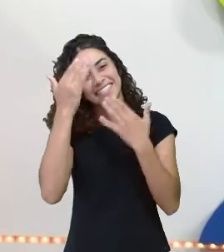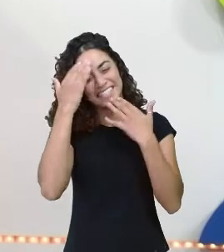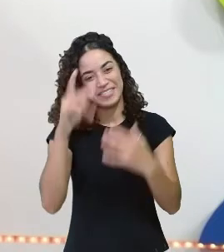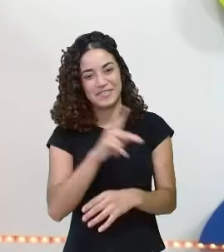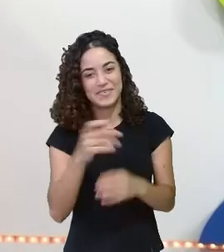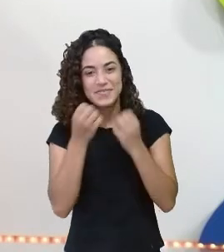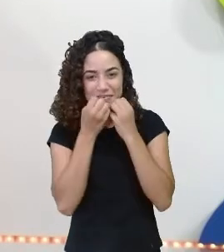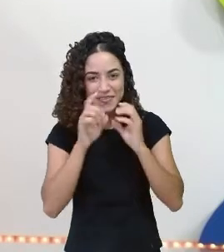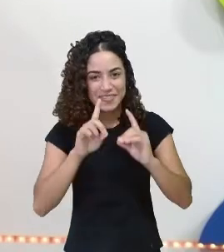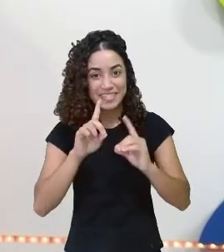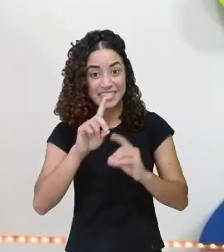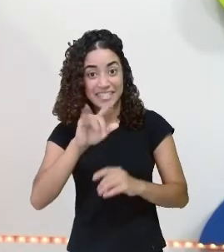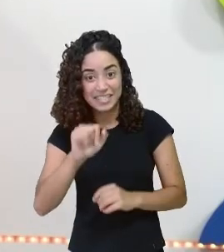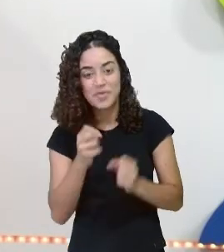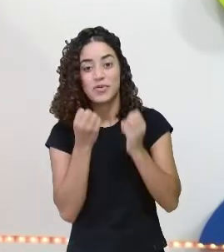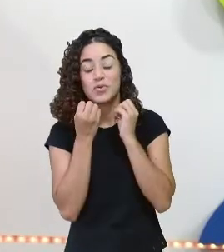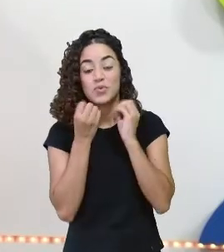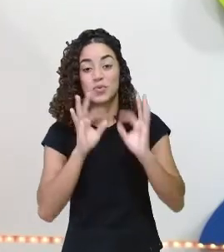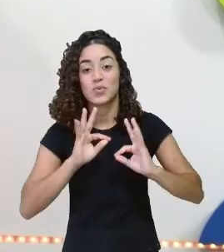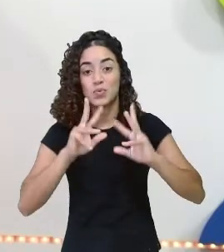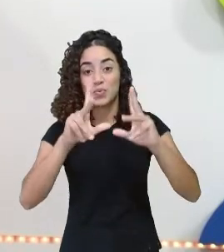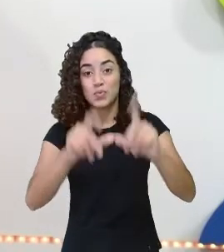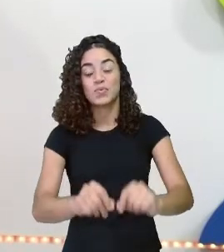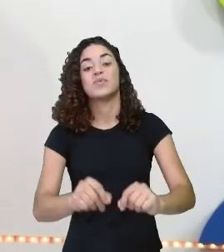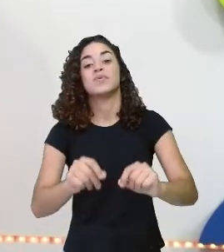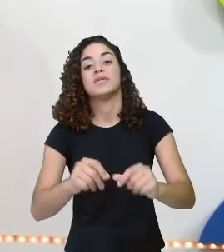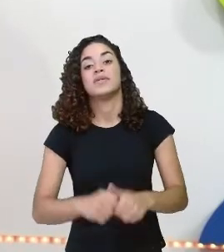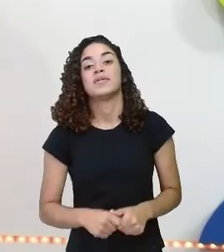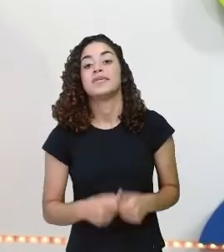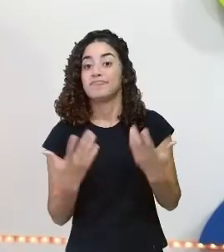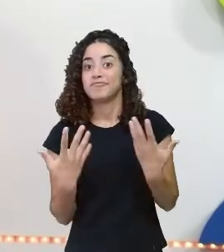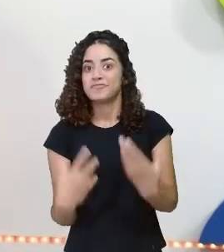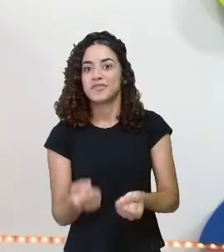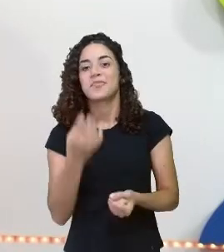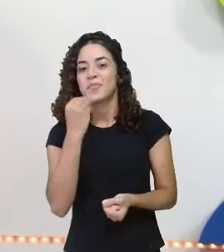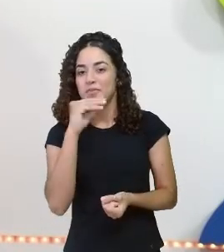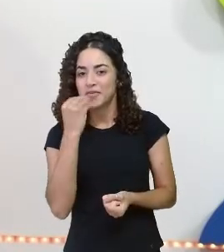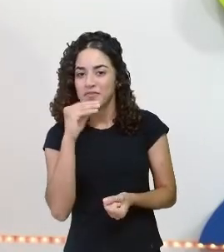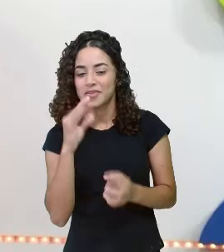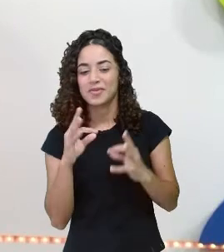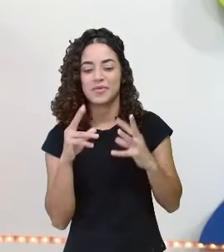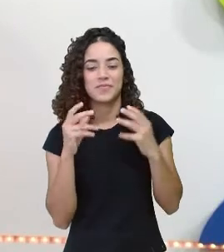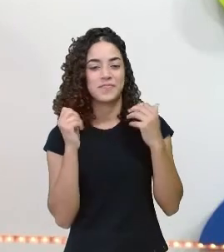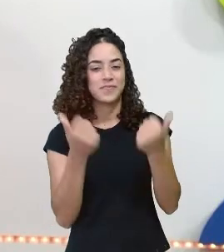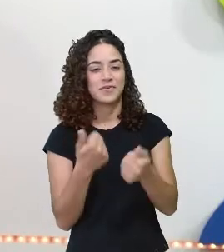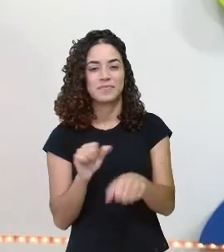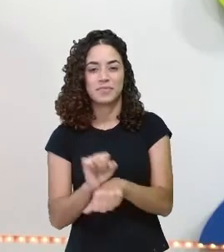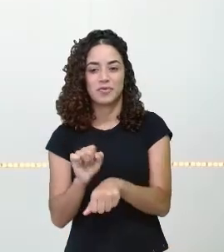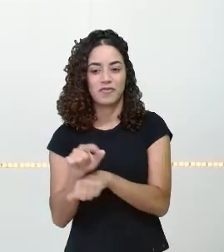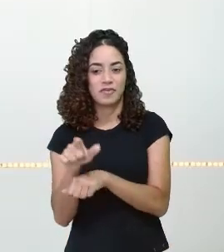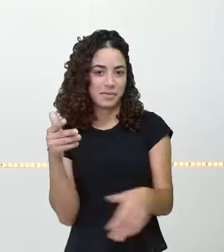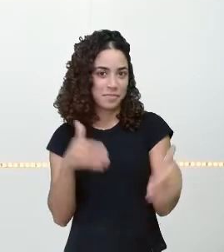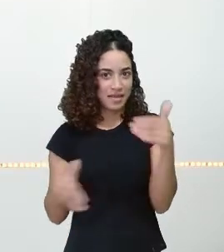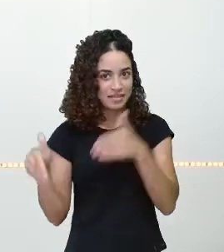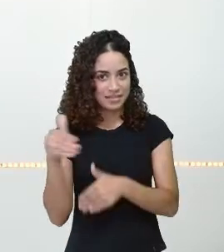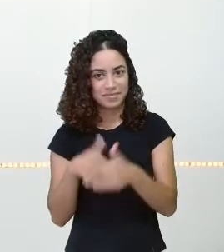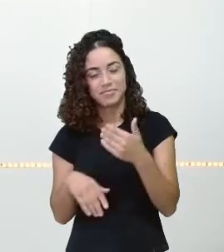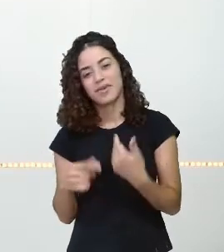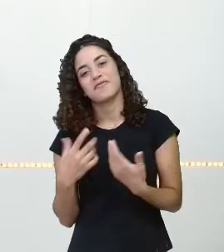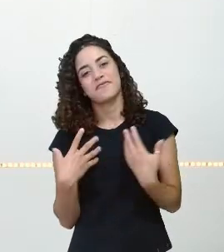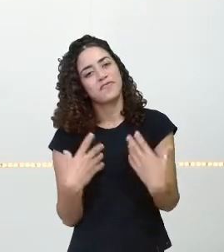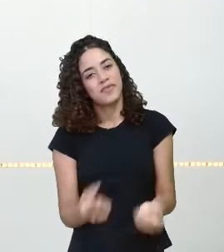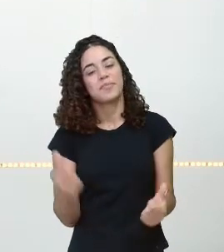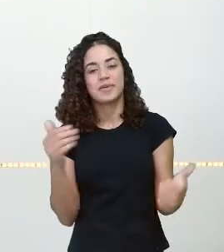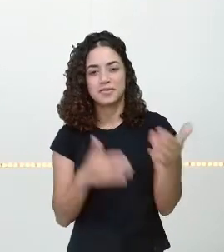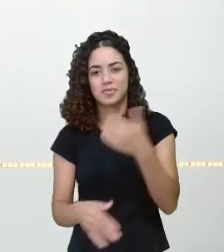Um bom dia para todo mundo e vamos aproveitar essa super aula. Então, aqui super animada, estou aguardando vocês, tá? Vamos participar, né? Eu vi que